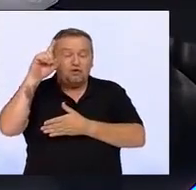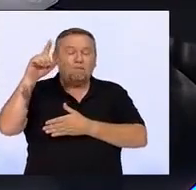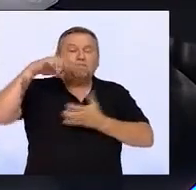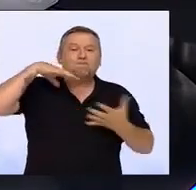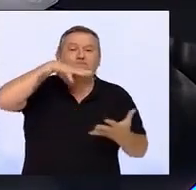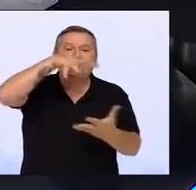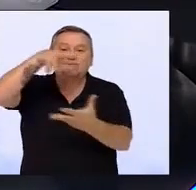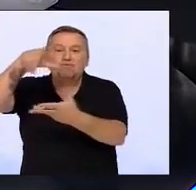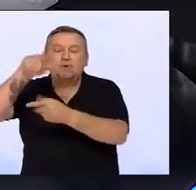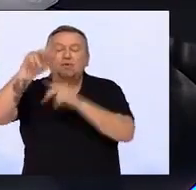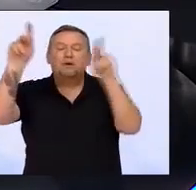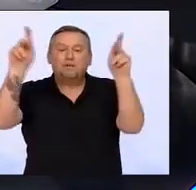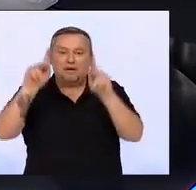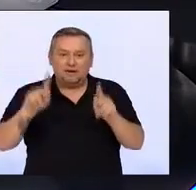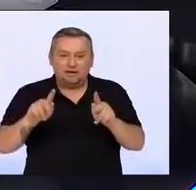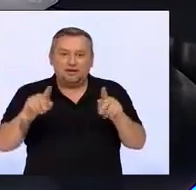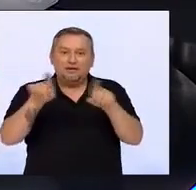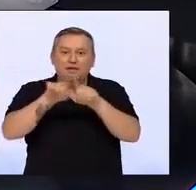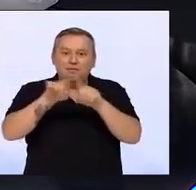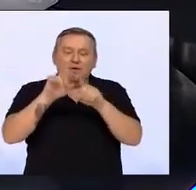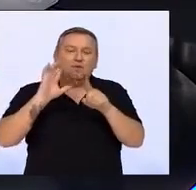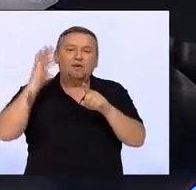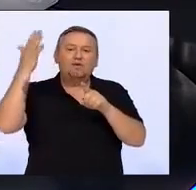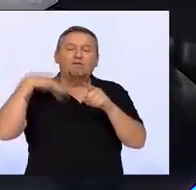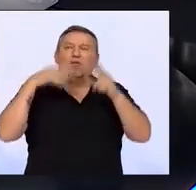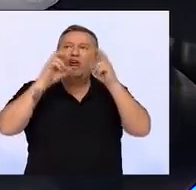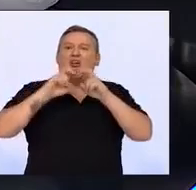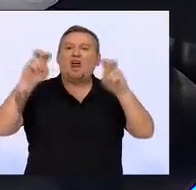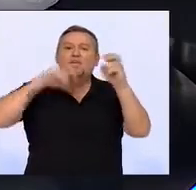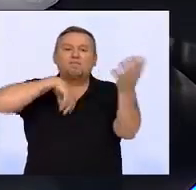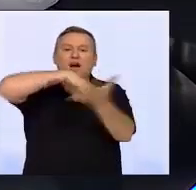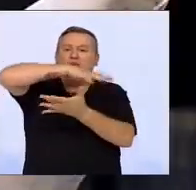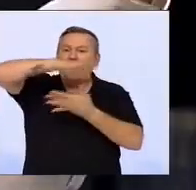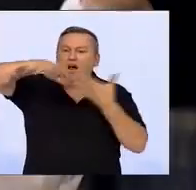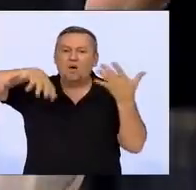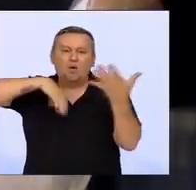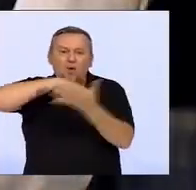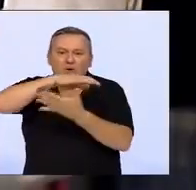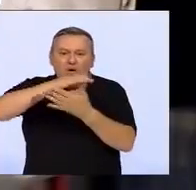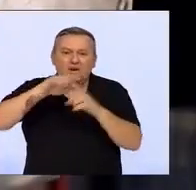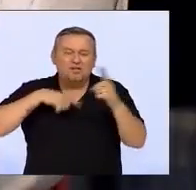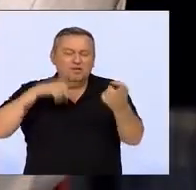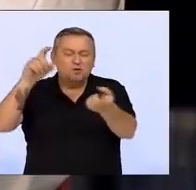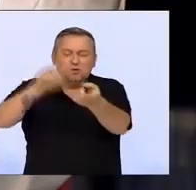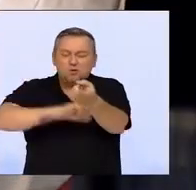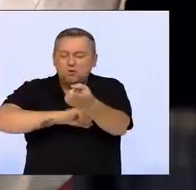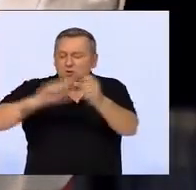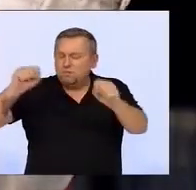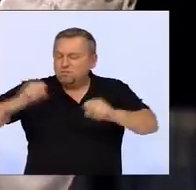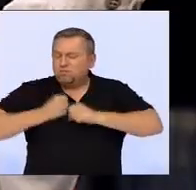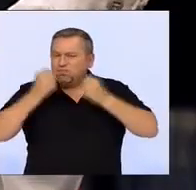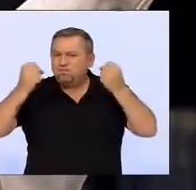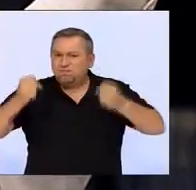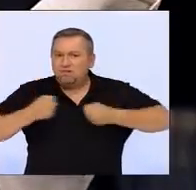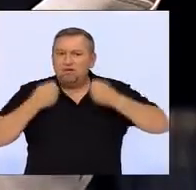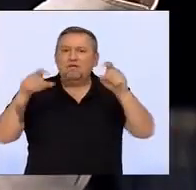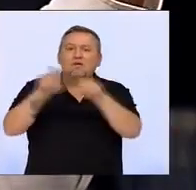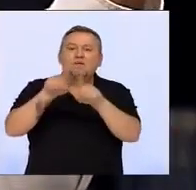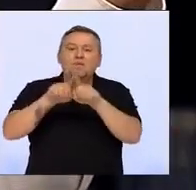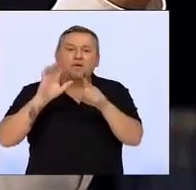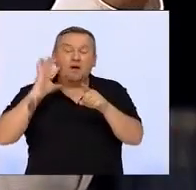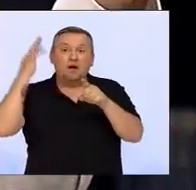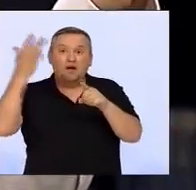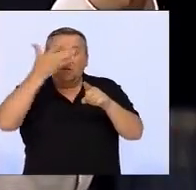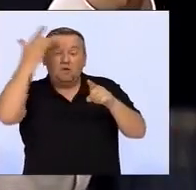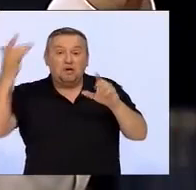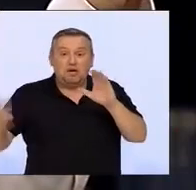de setembro, no meio de uma gritaria, de uma balbúrdia, onde as raivas, as mágicas para